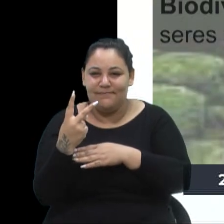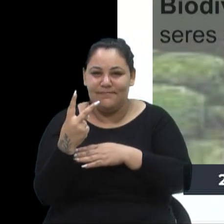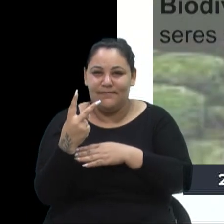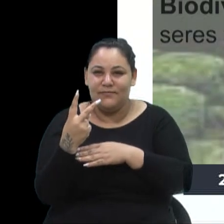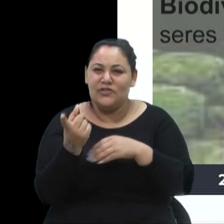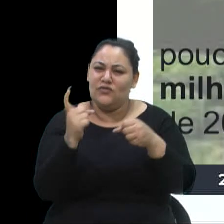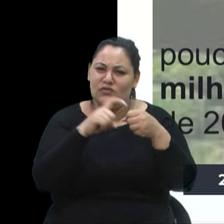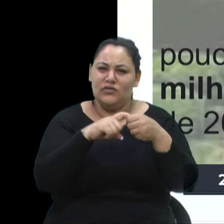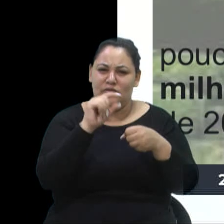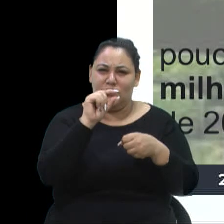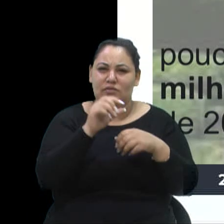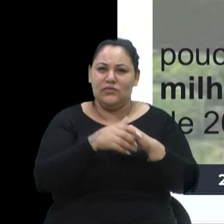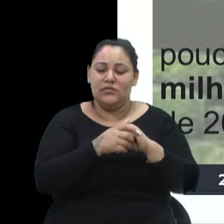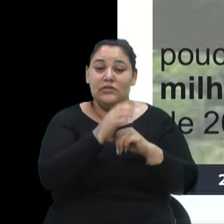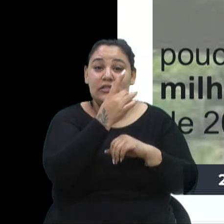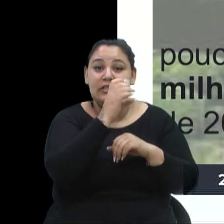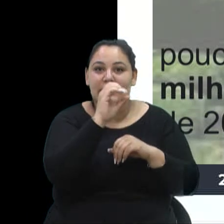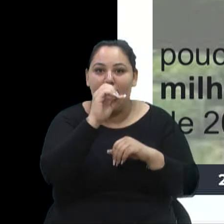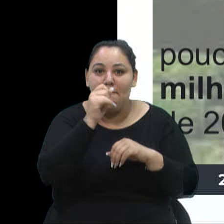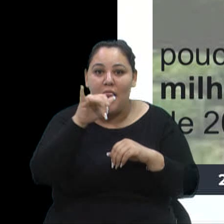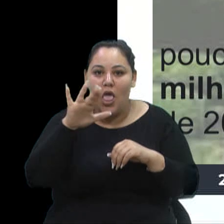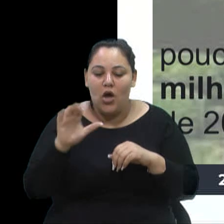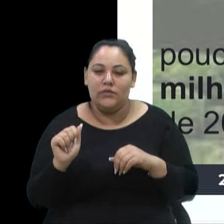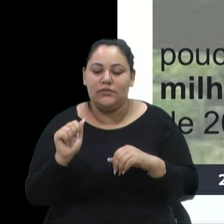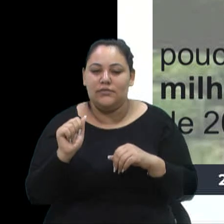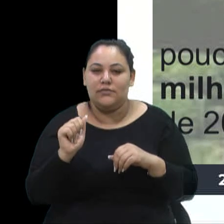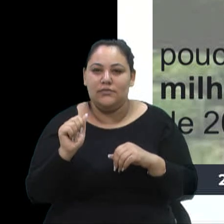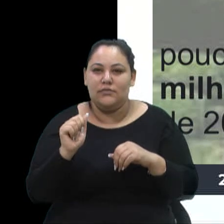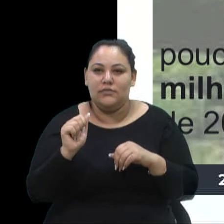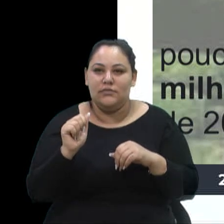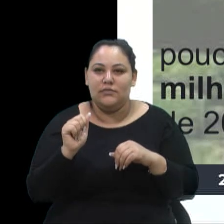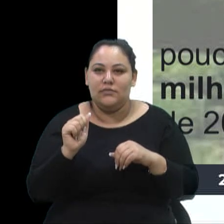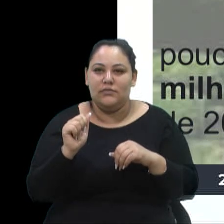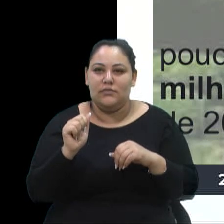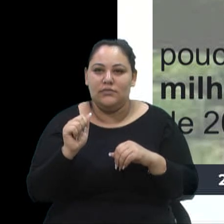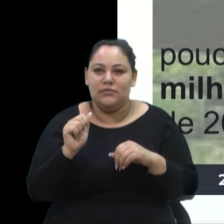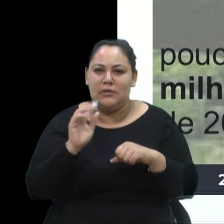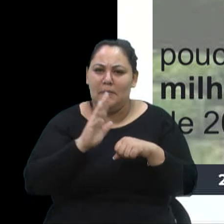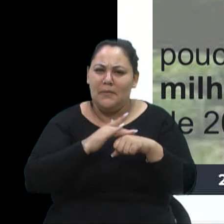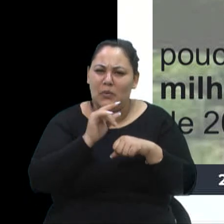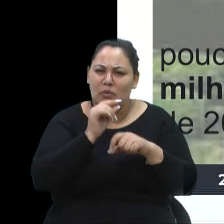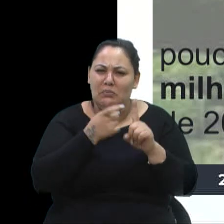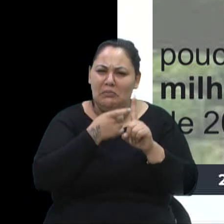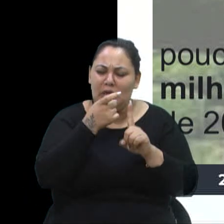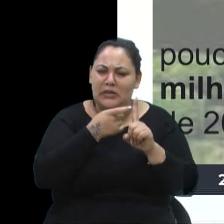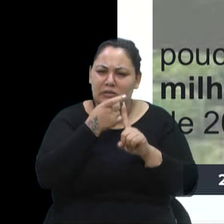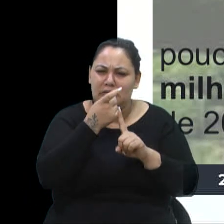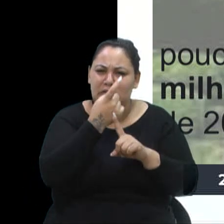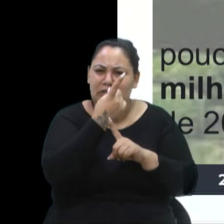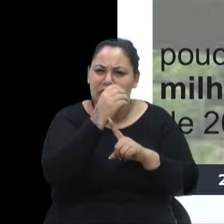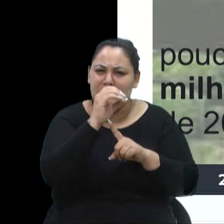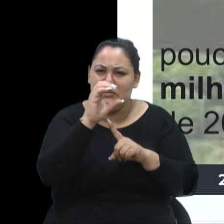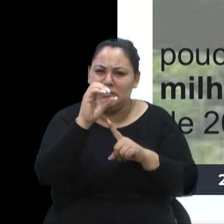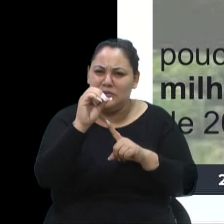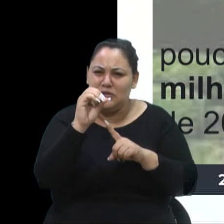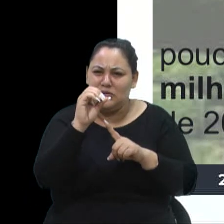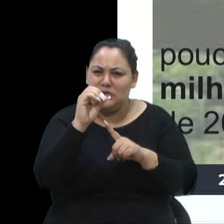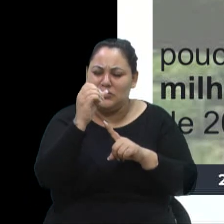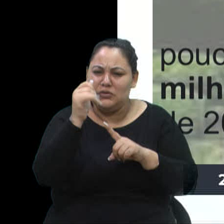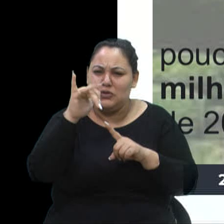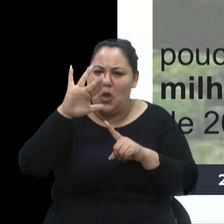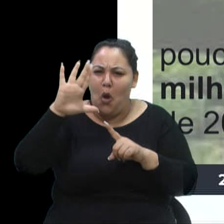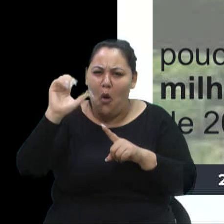um pouquinho. 100 milhões em pouco mais de um mês, 100 milhões de árvores. E 400